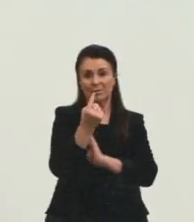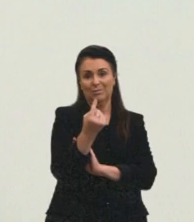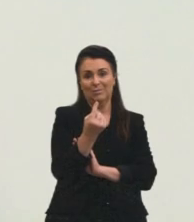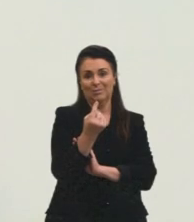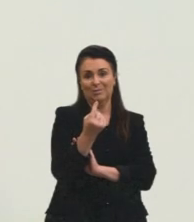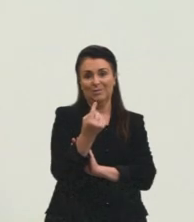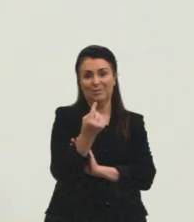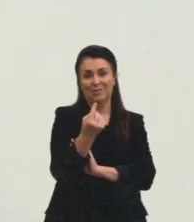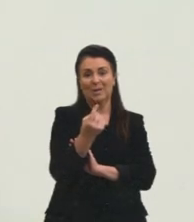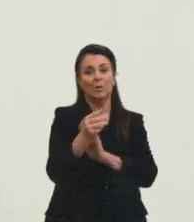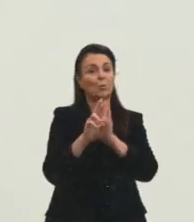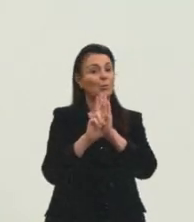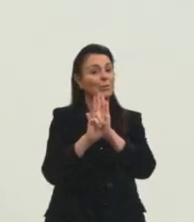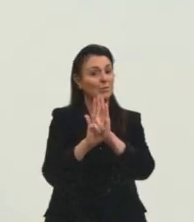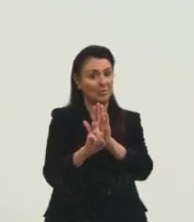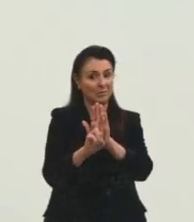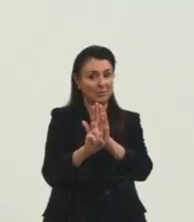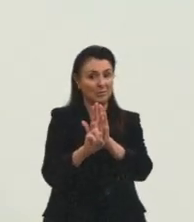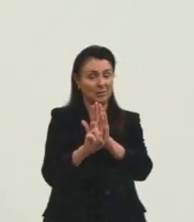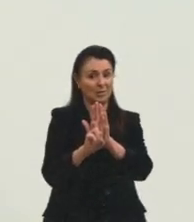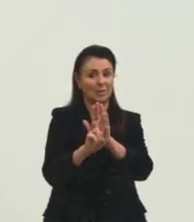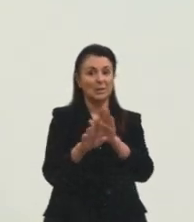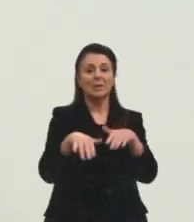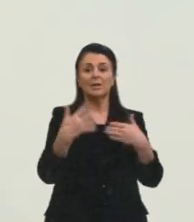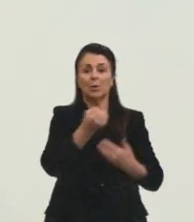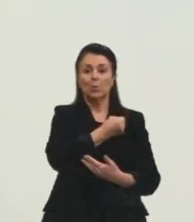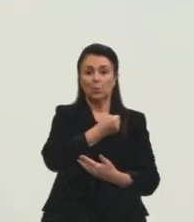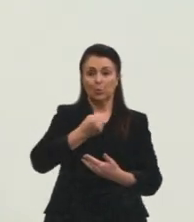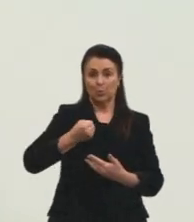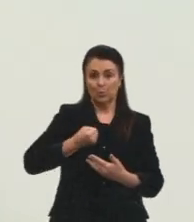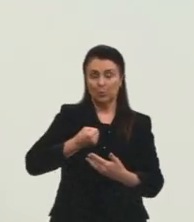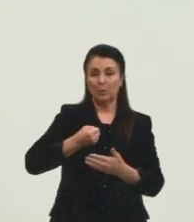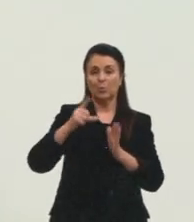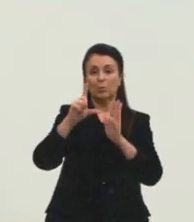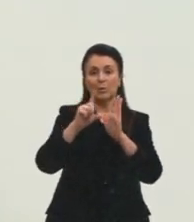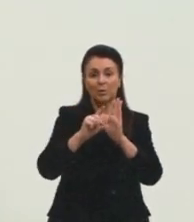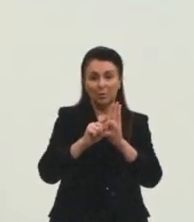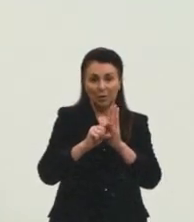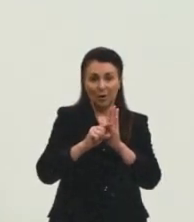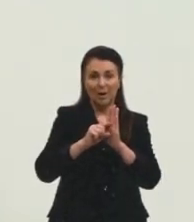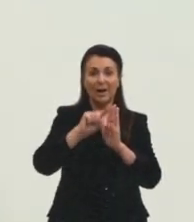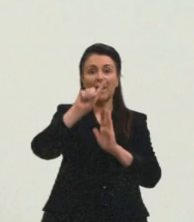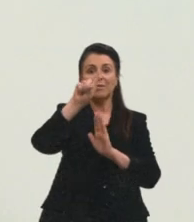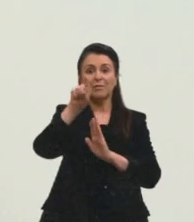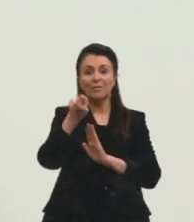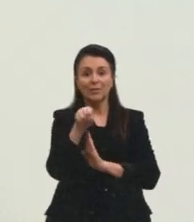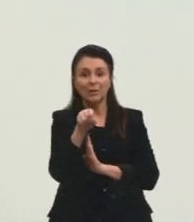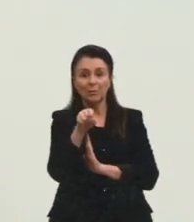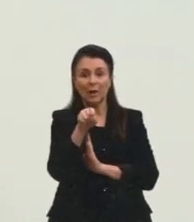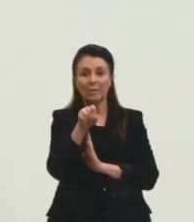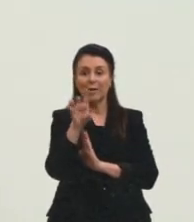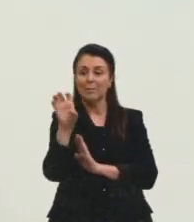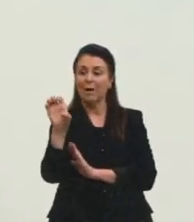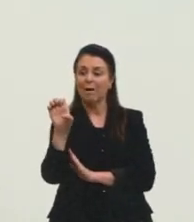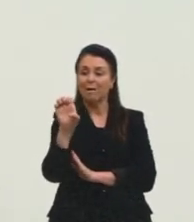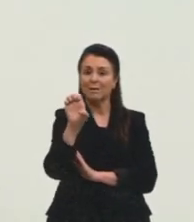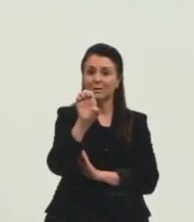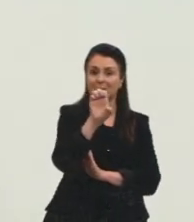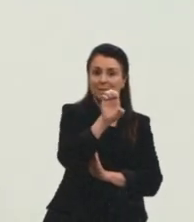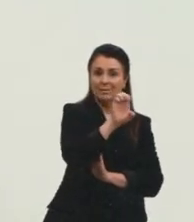então necessariamente pra gente tem um número menor do que um a nossa, vai andar para a esquerda Tá